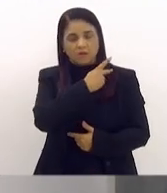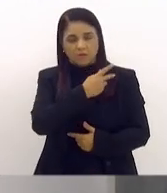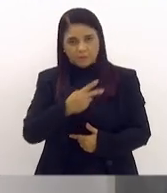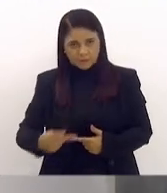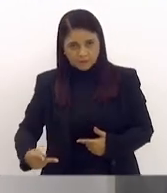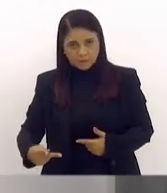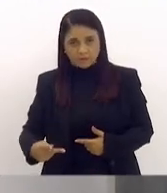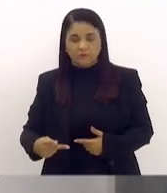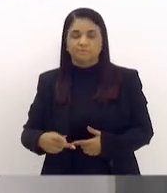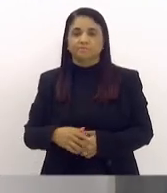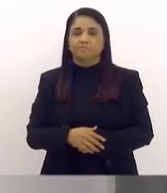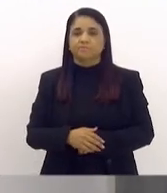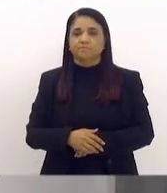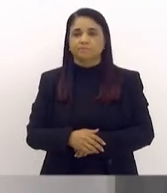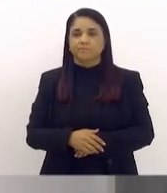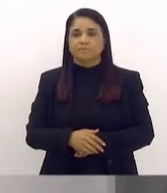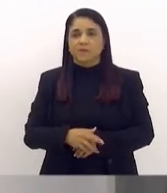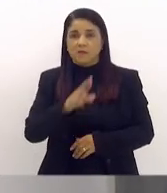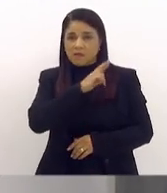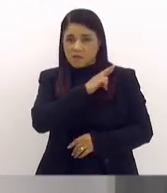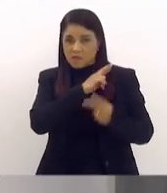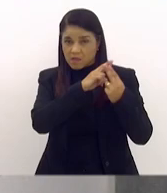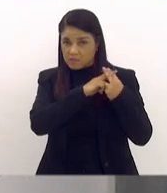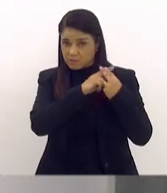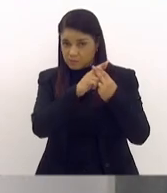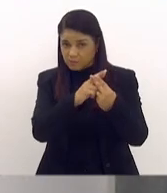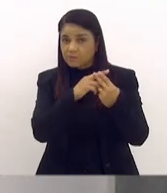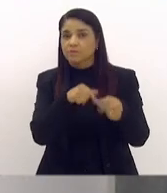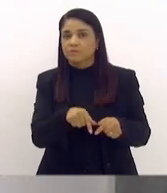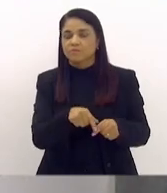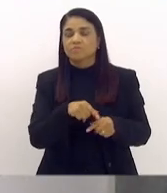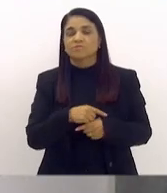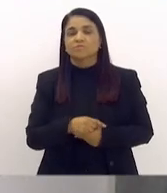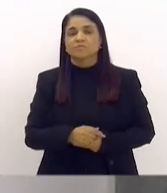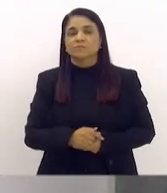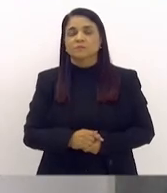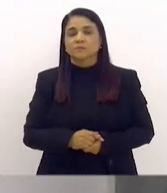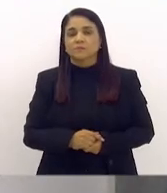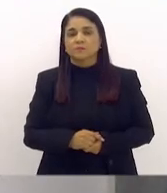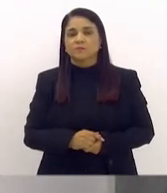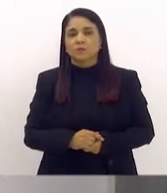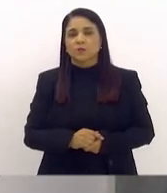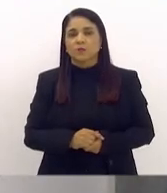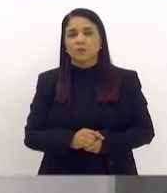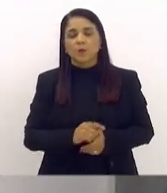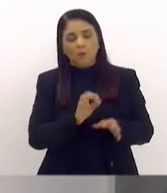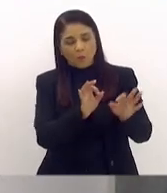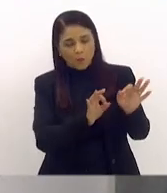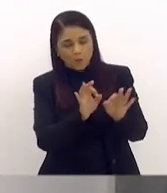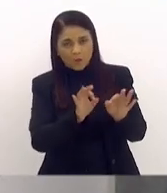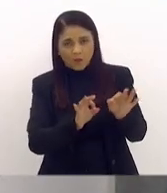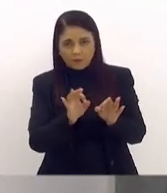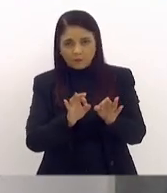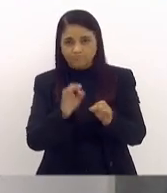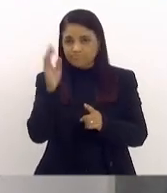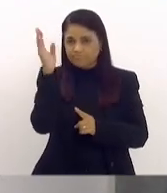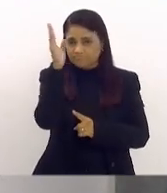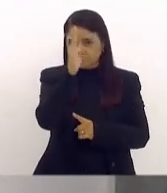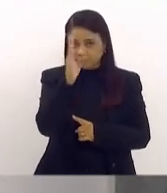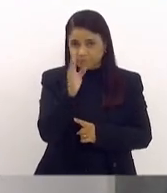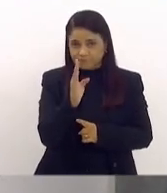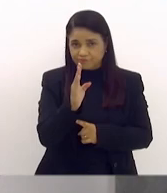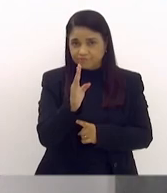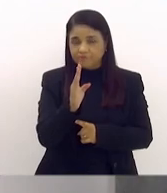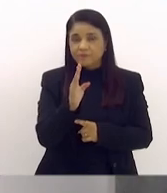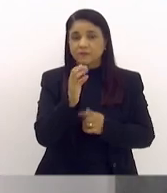como presidente eh da República eh interino um plano nacional né